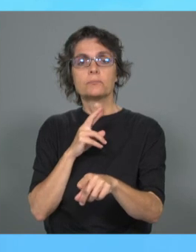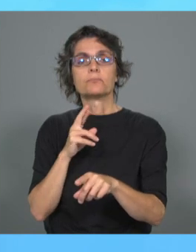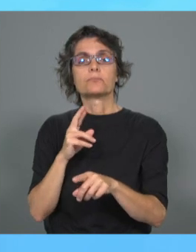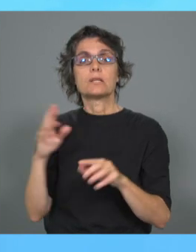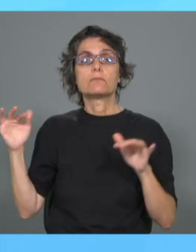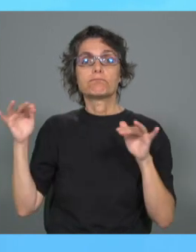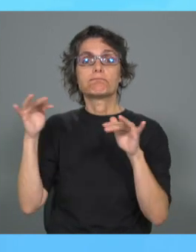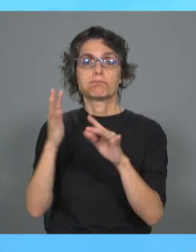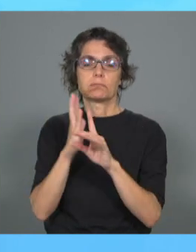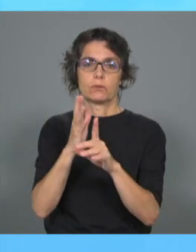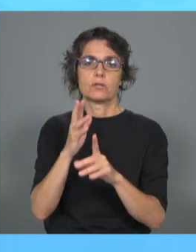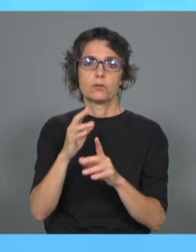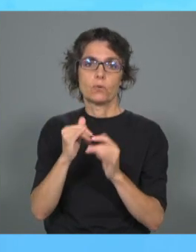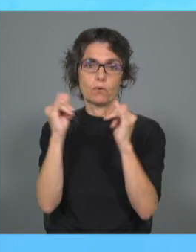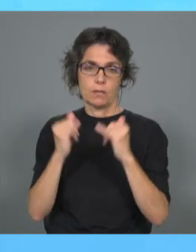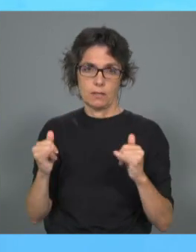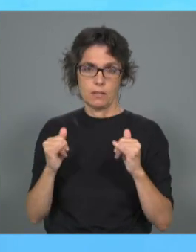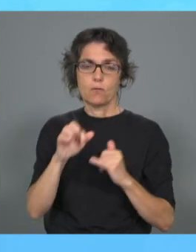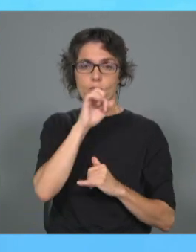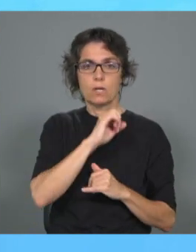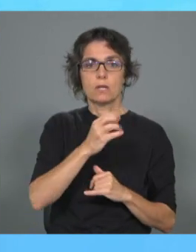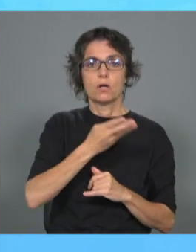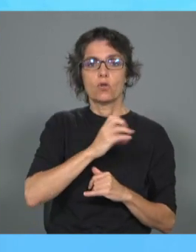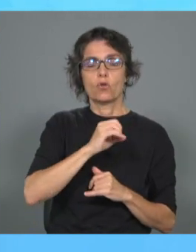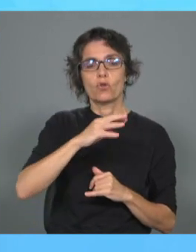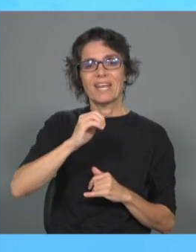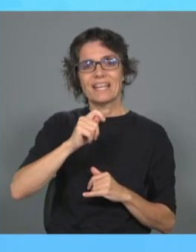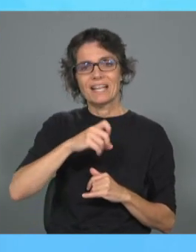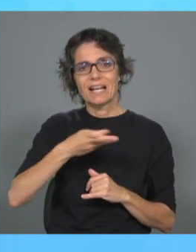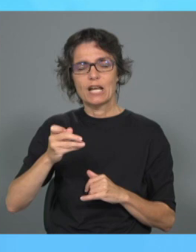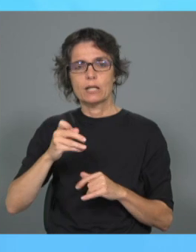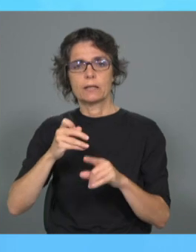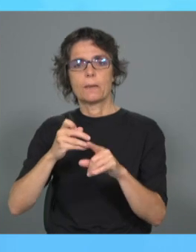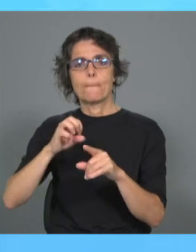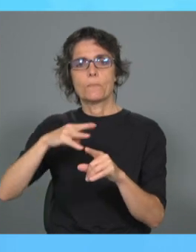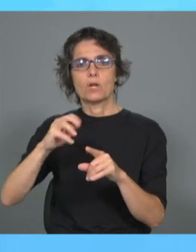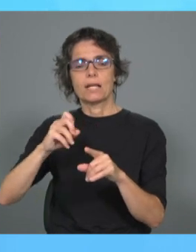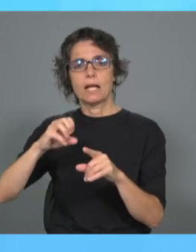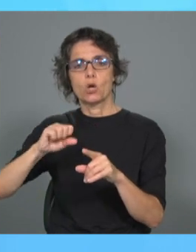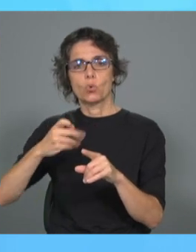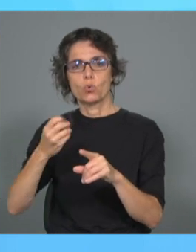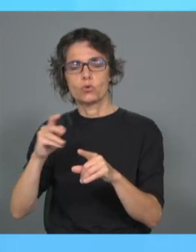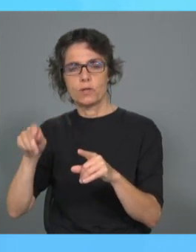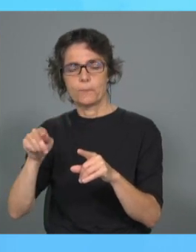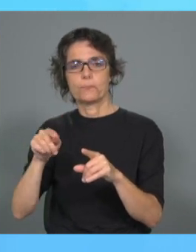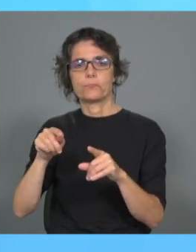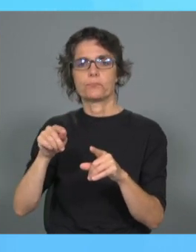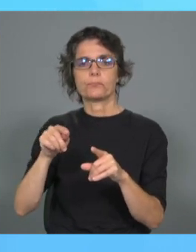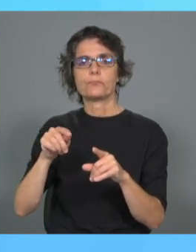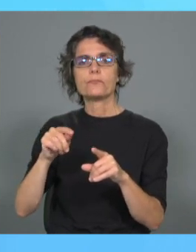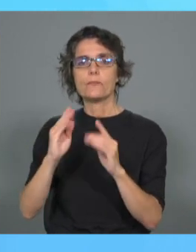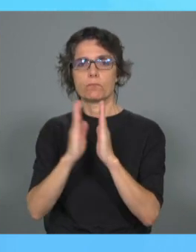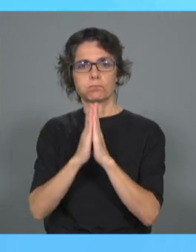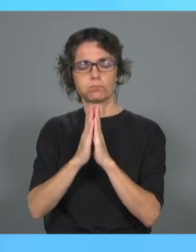internacional, temos o Bispo Dom Edgar Moreira da Cunha, o Bispo de Fall River, a presidir as cerimónias, as